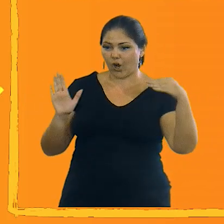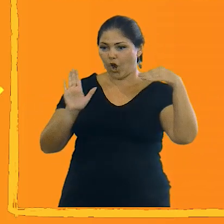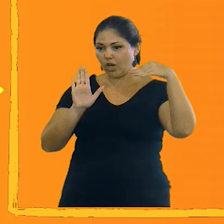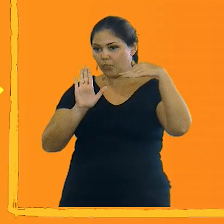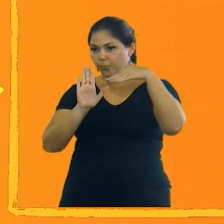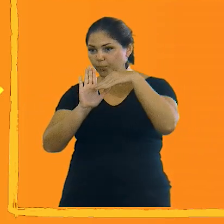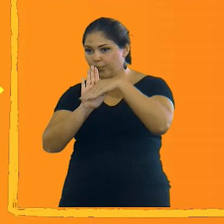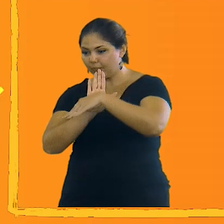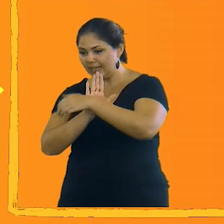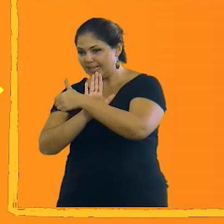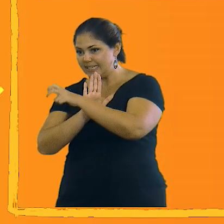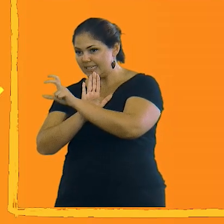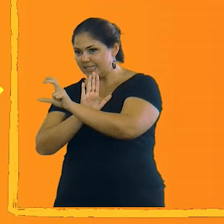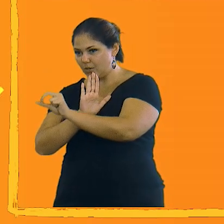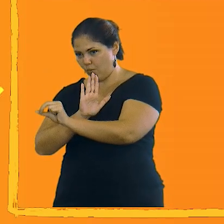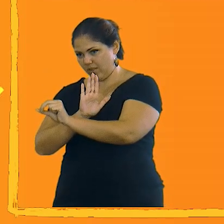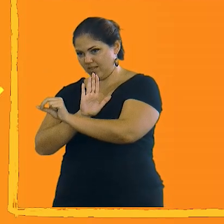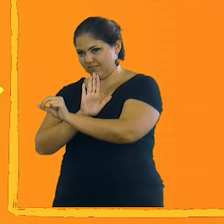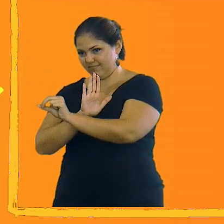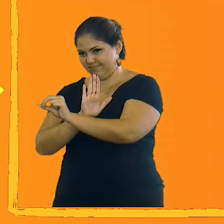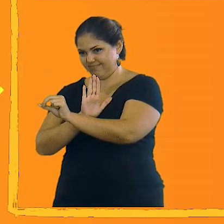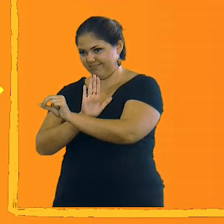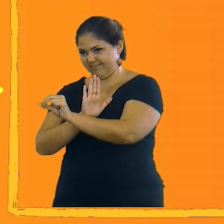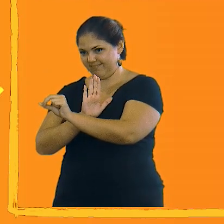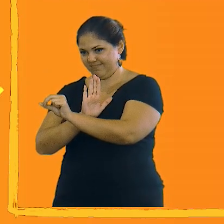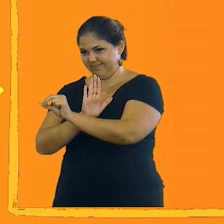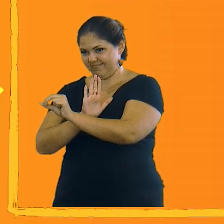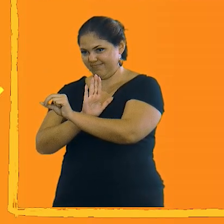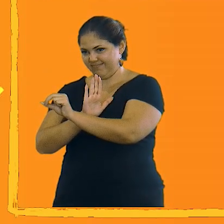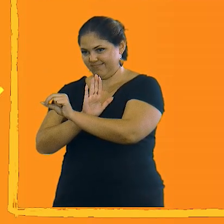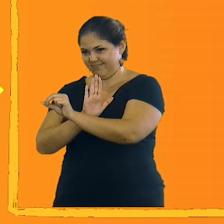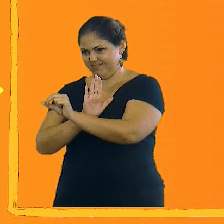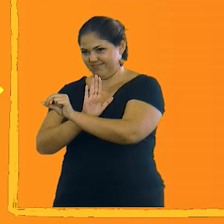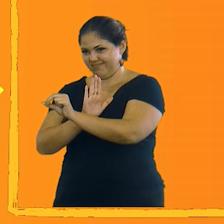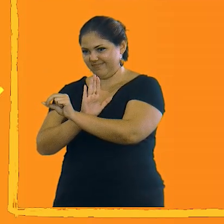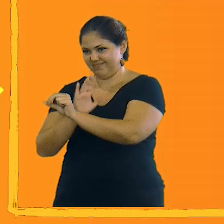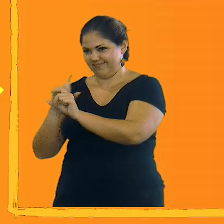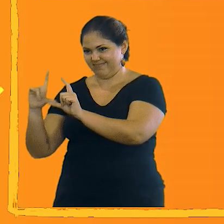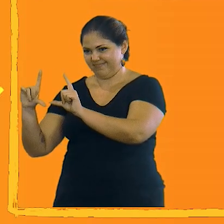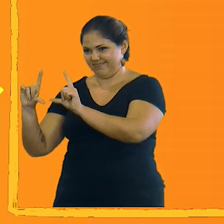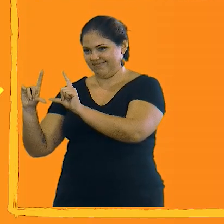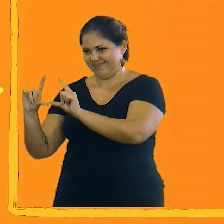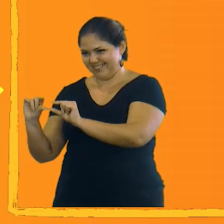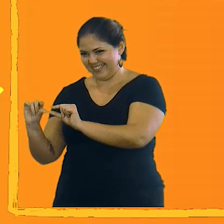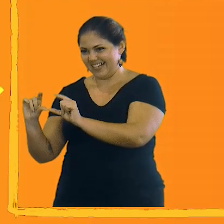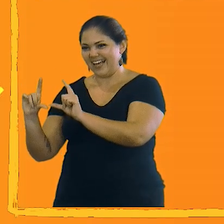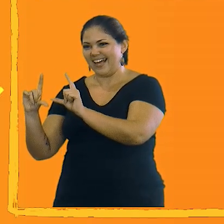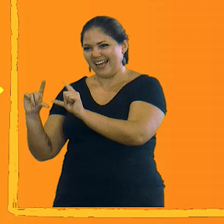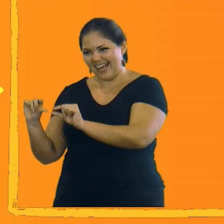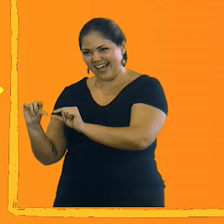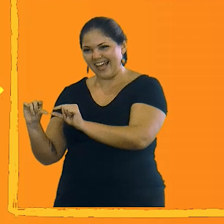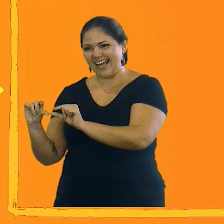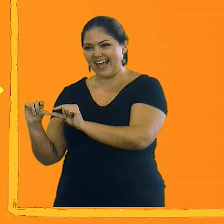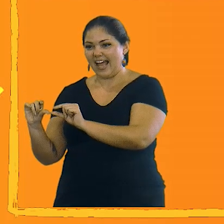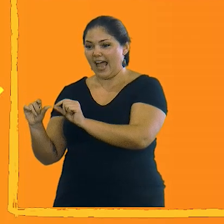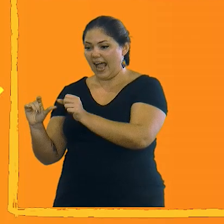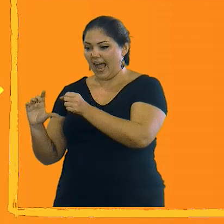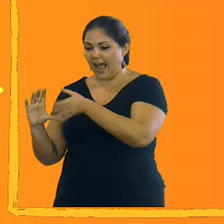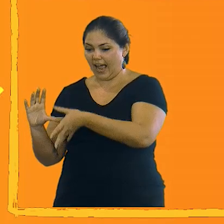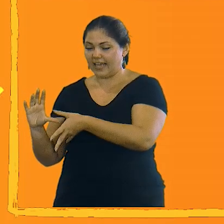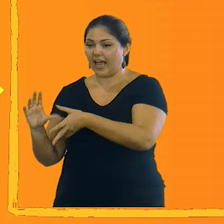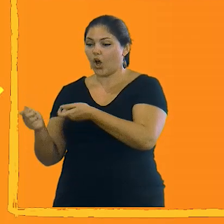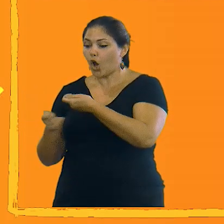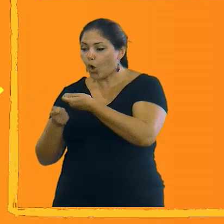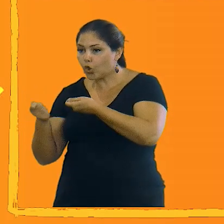portanto uma economia galera se eu tenho 150 l para gastar e eu gasto 200 eu